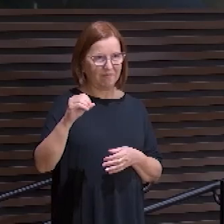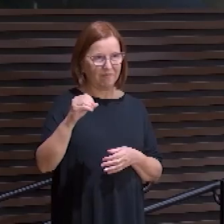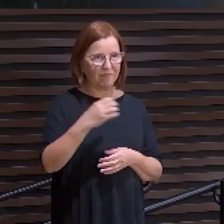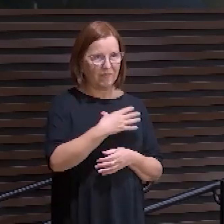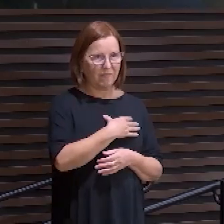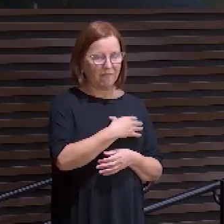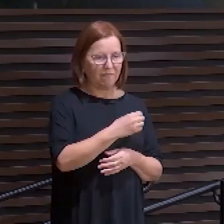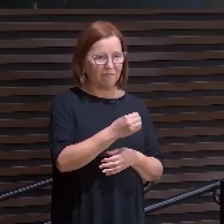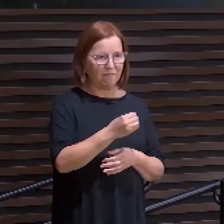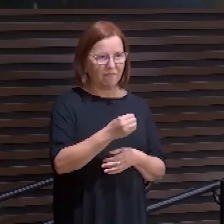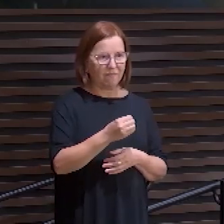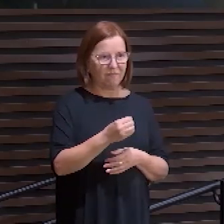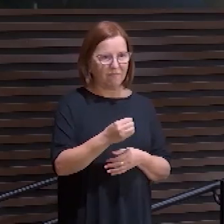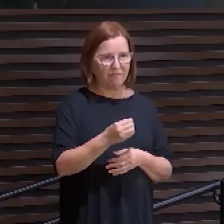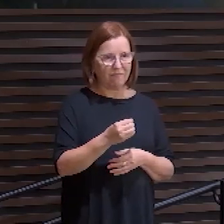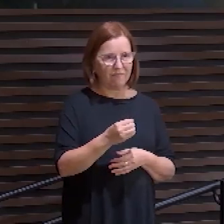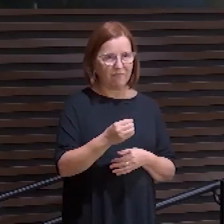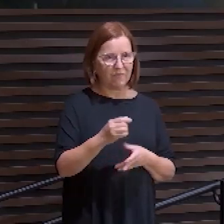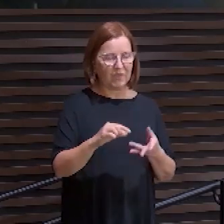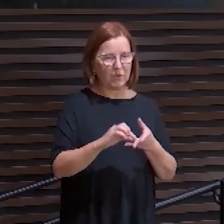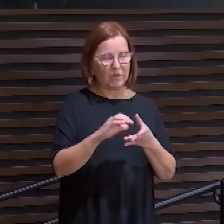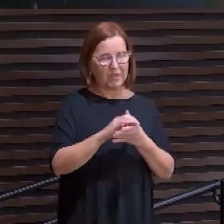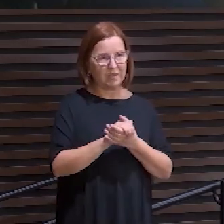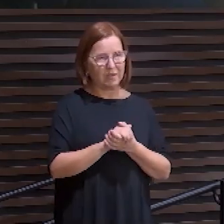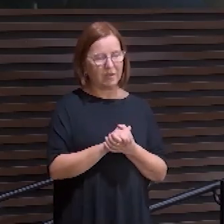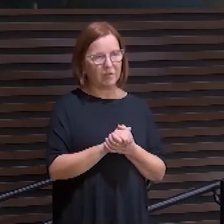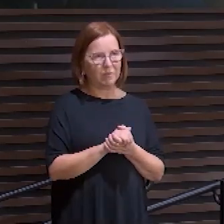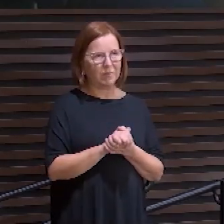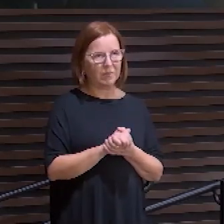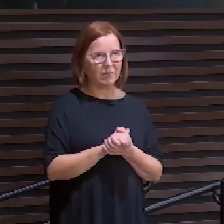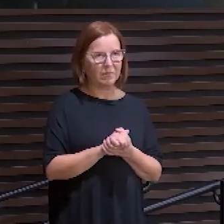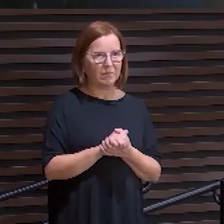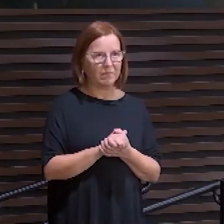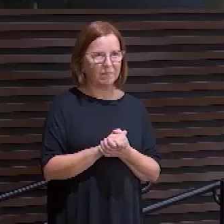filho do casamento de